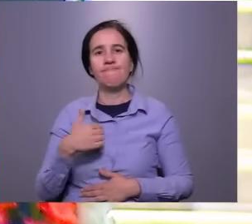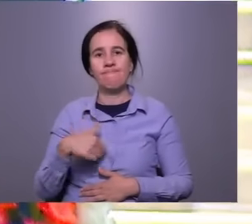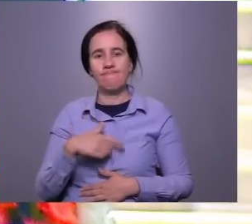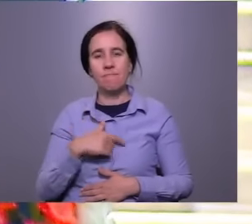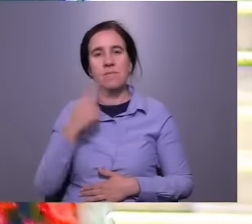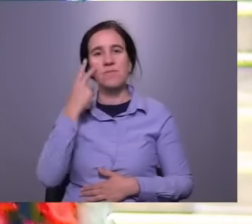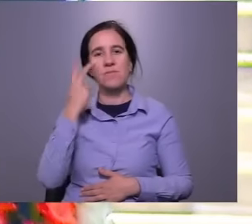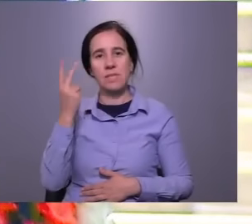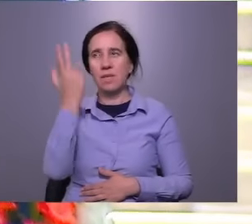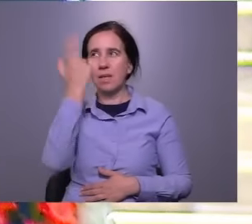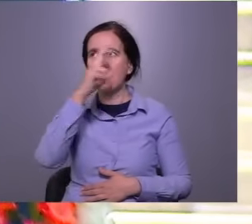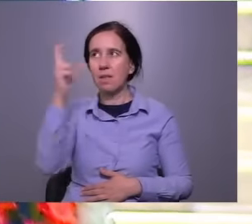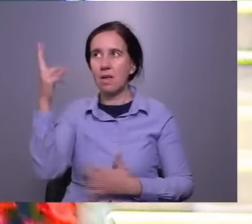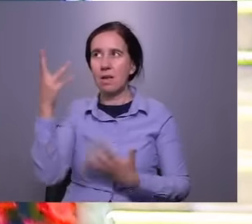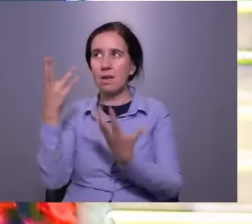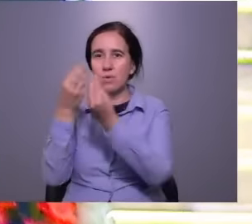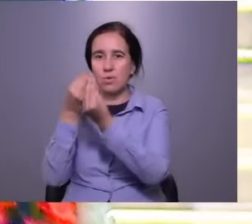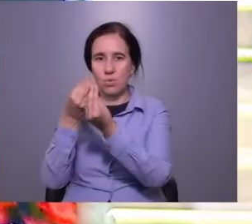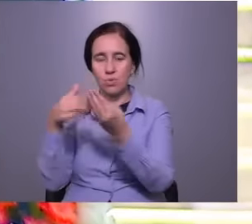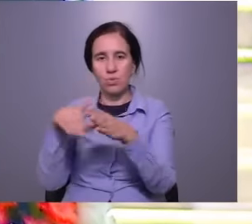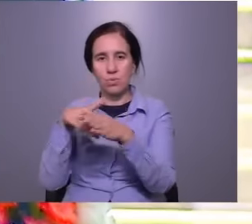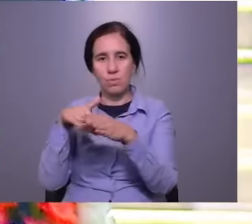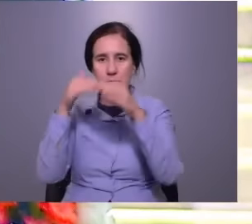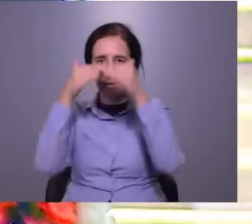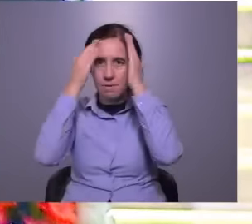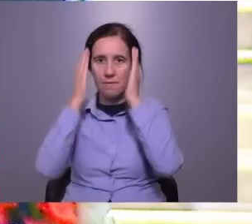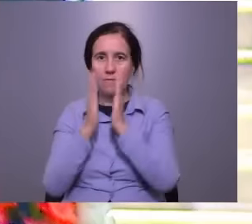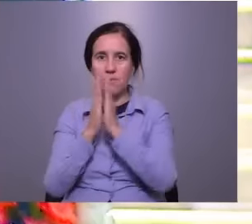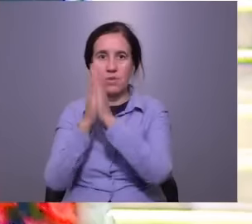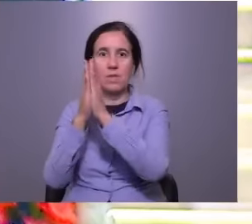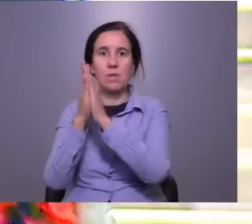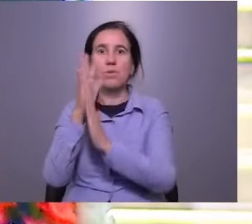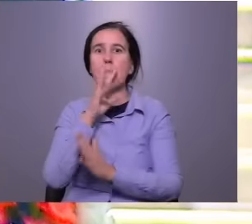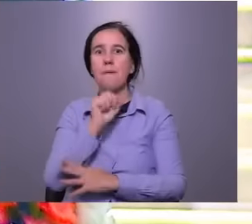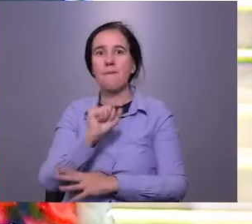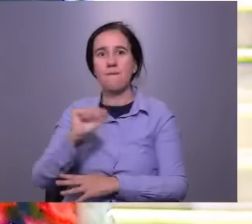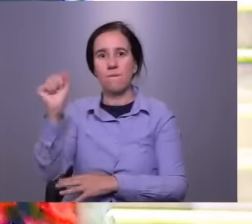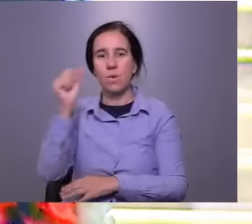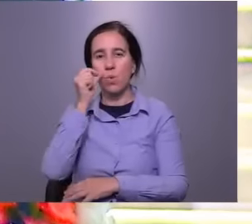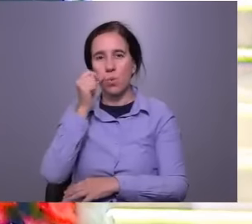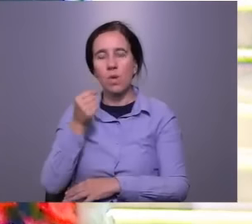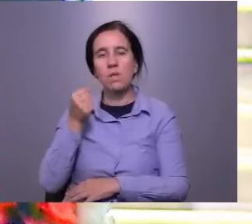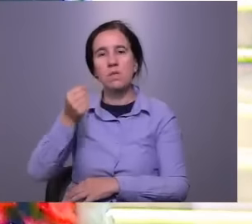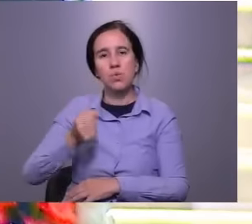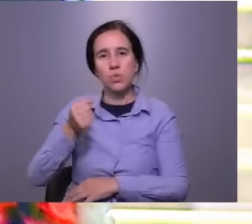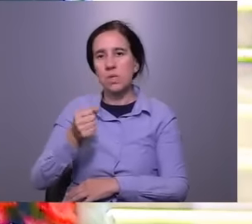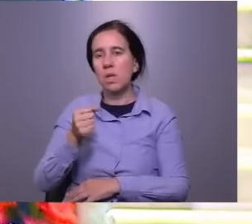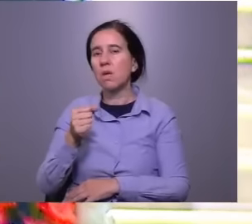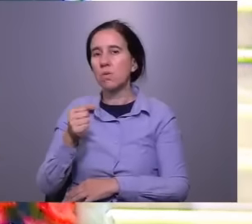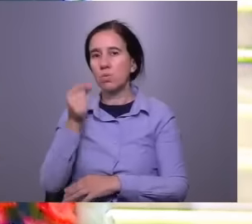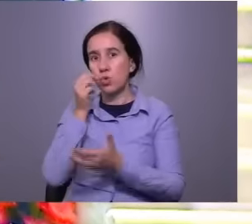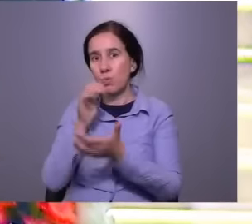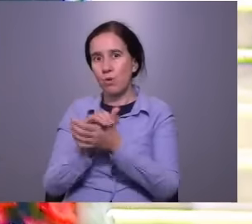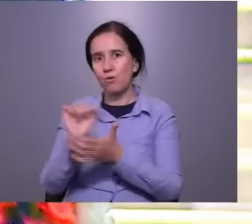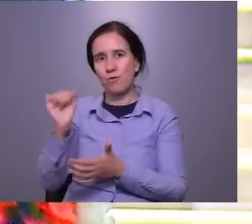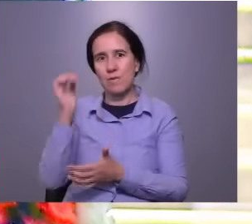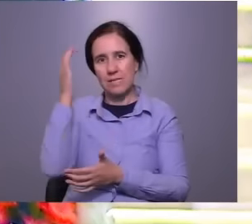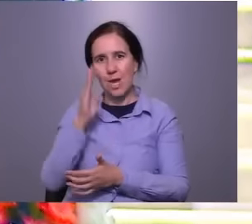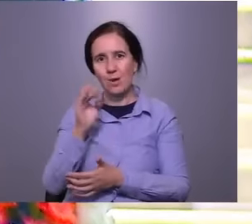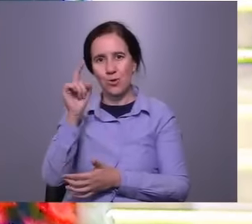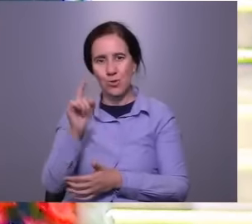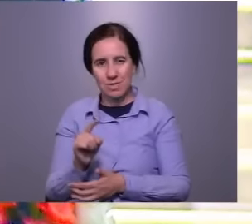Admiti-os na luz da vossa presença. Tende misericórdia de nós, Senhor, e dai-nos